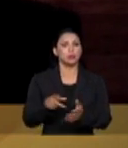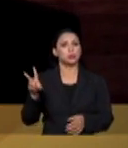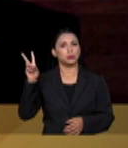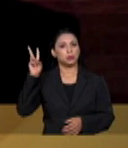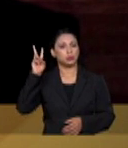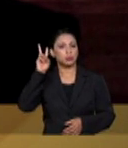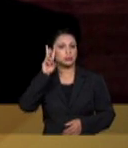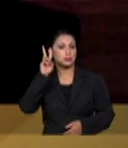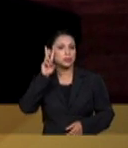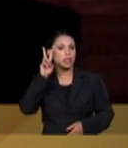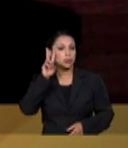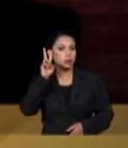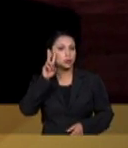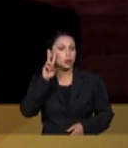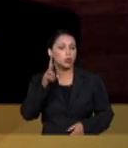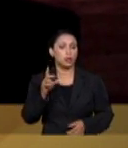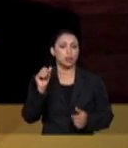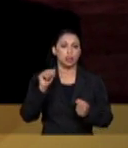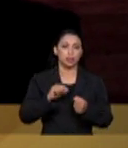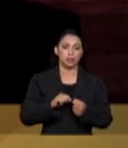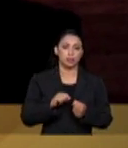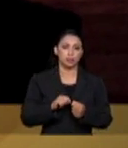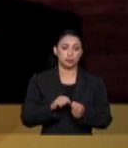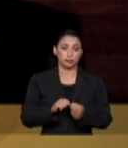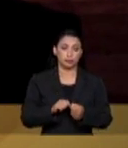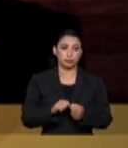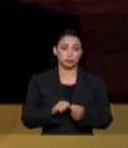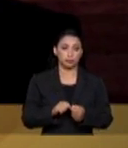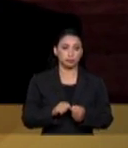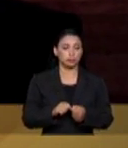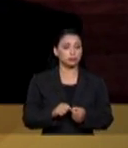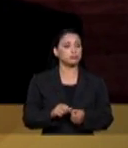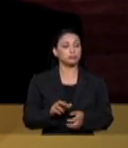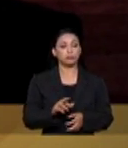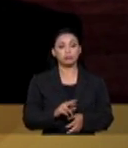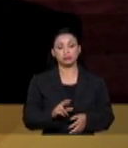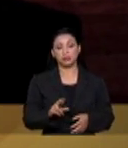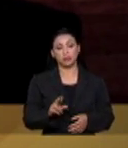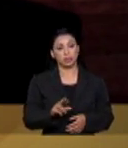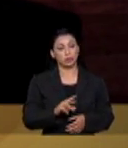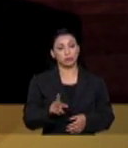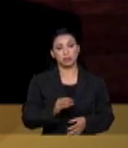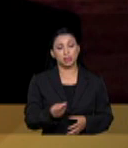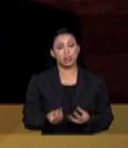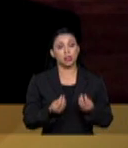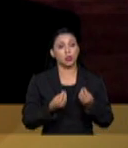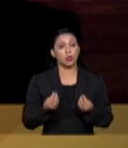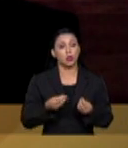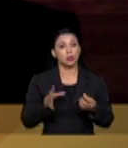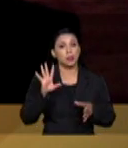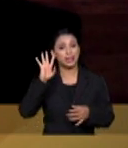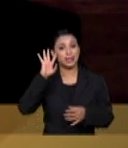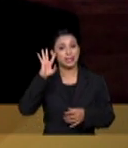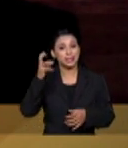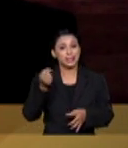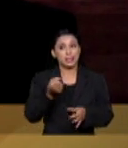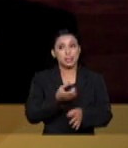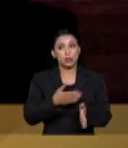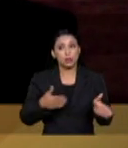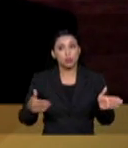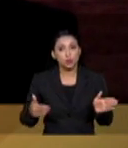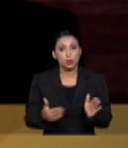não se da marca e seus servidores e levar a término todos